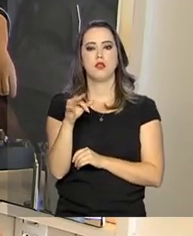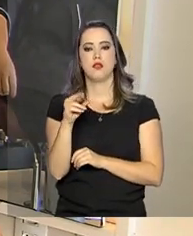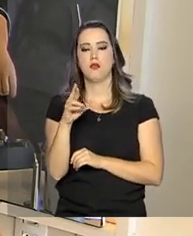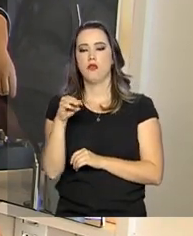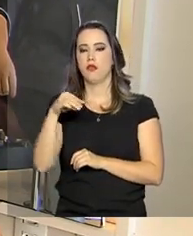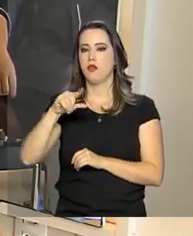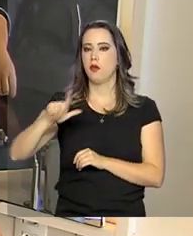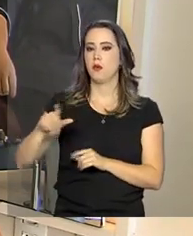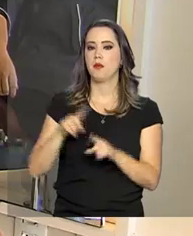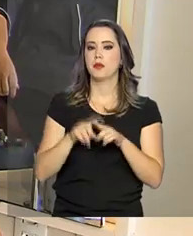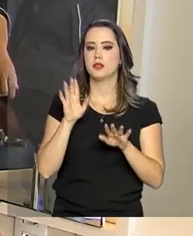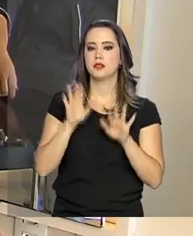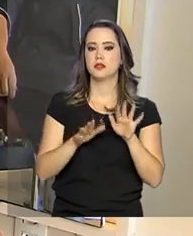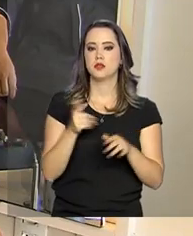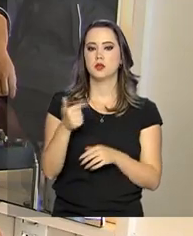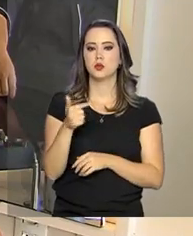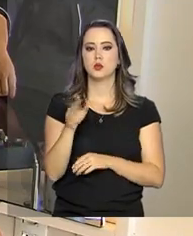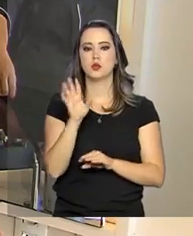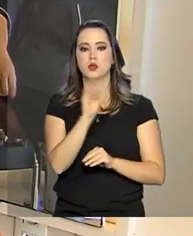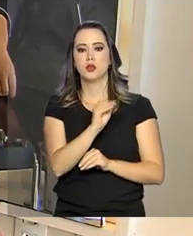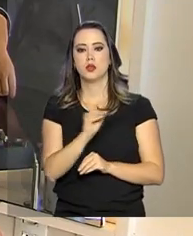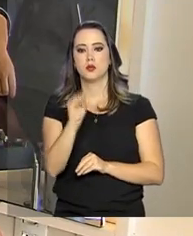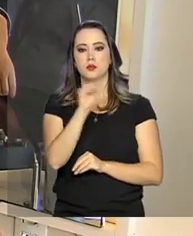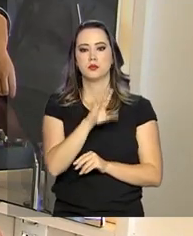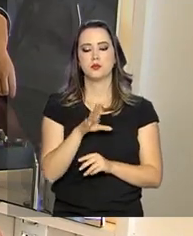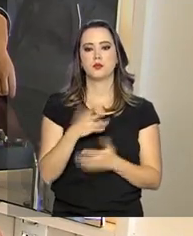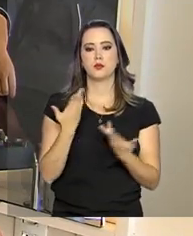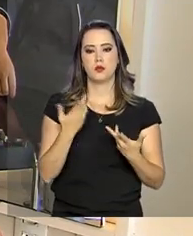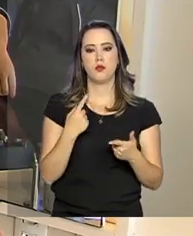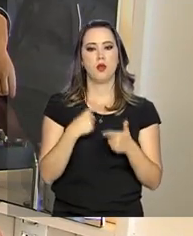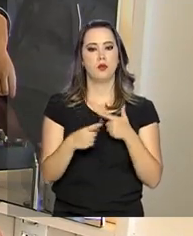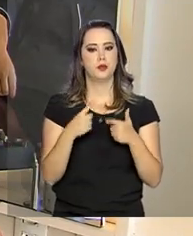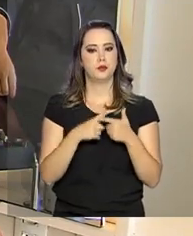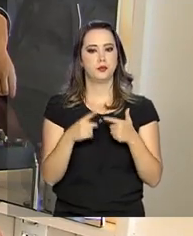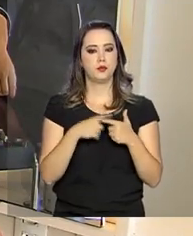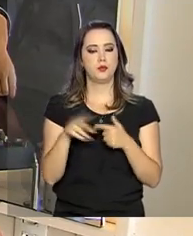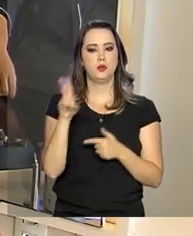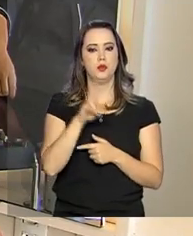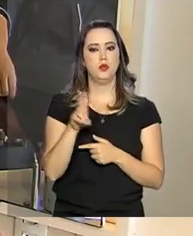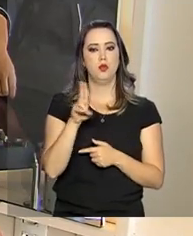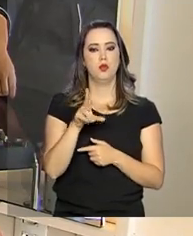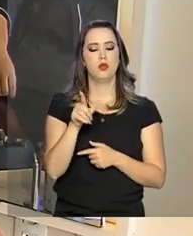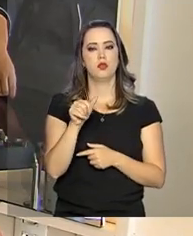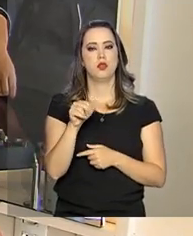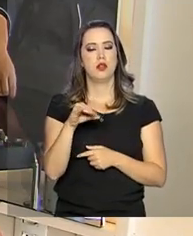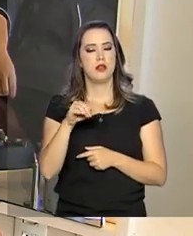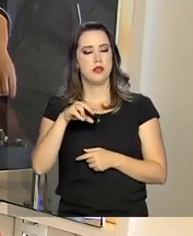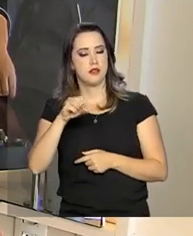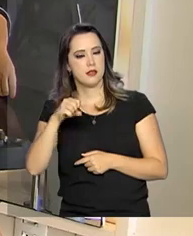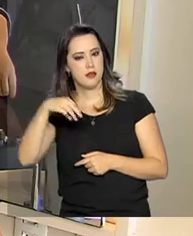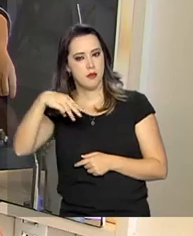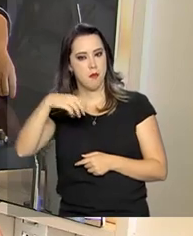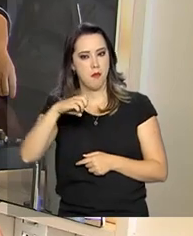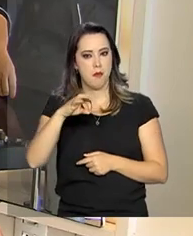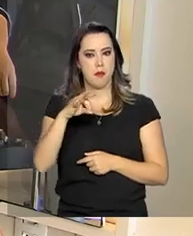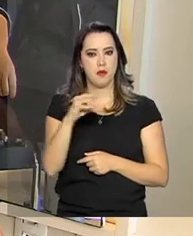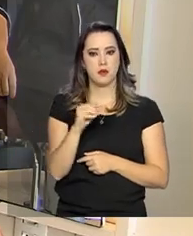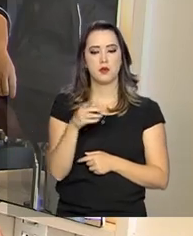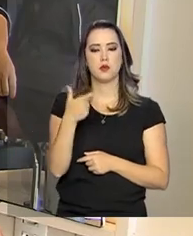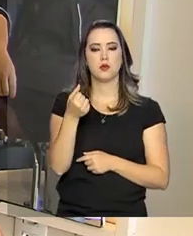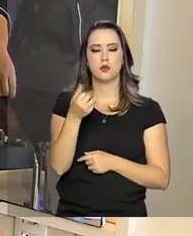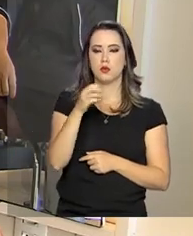Mas nem todo mundo tem esse cuidado. Por causa do uso em alisamentos, em 2009, a Agência Nacional de Vigilância